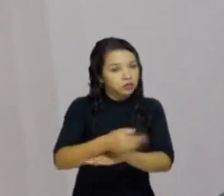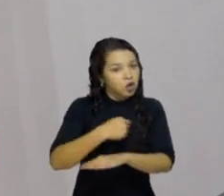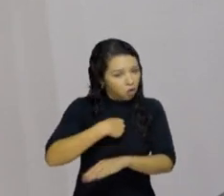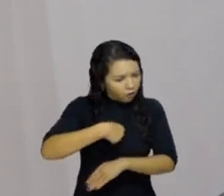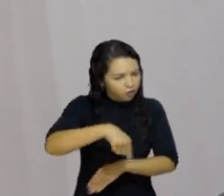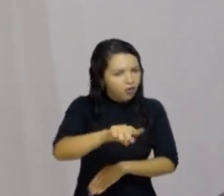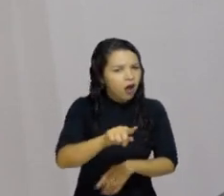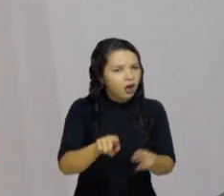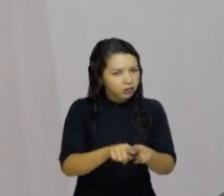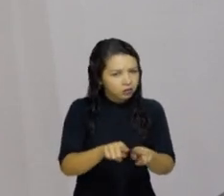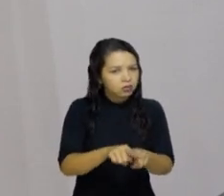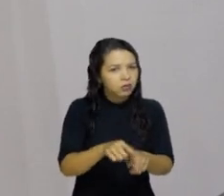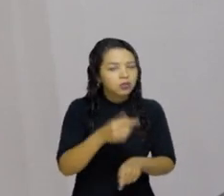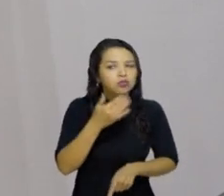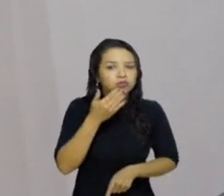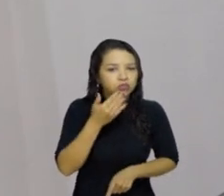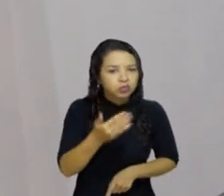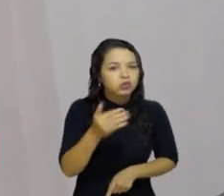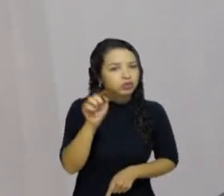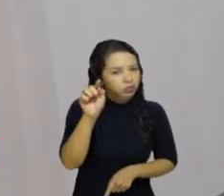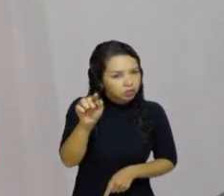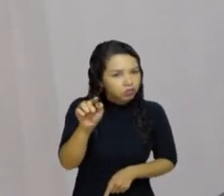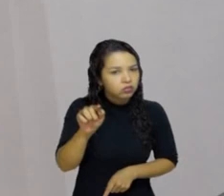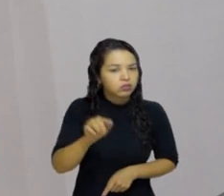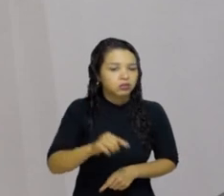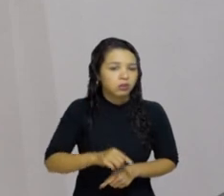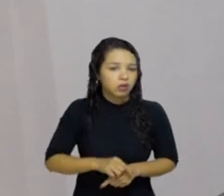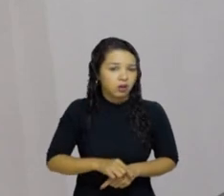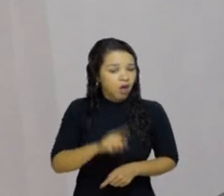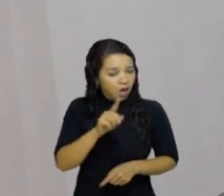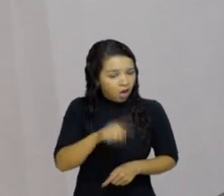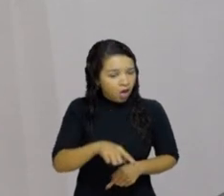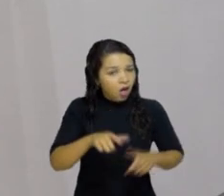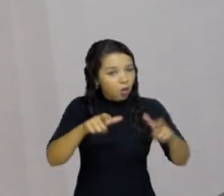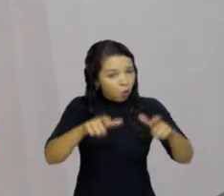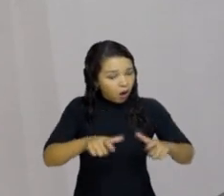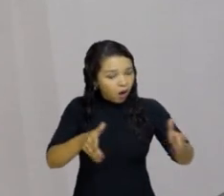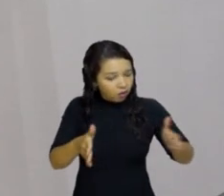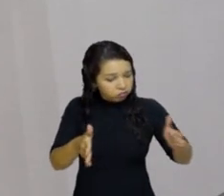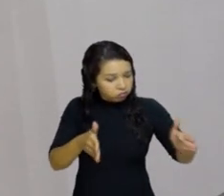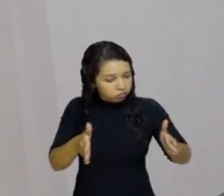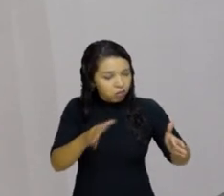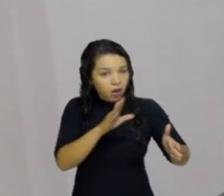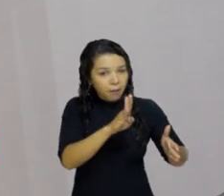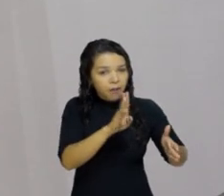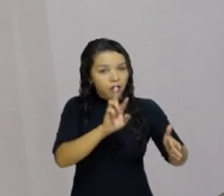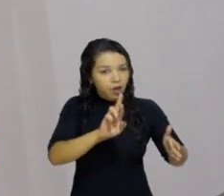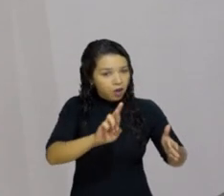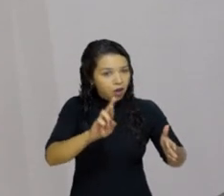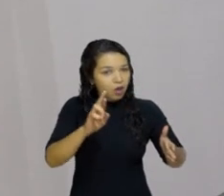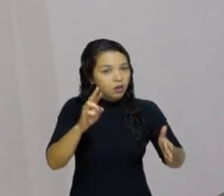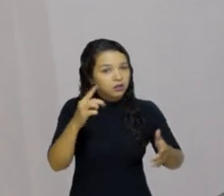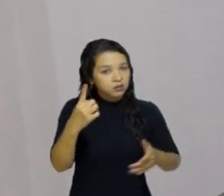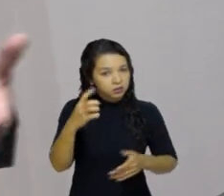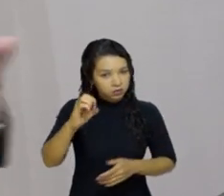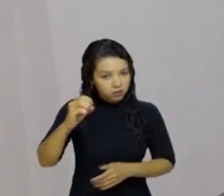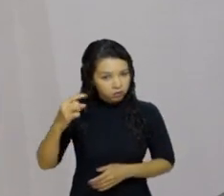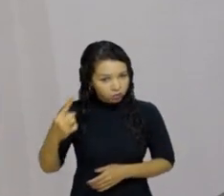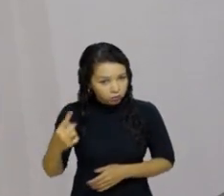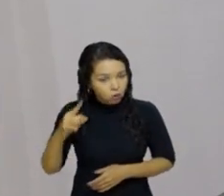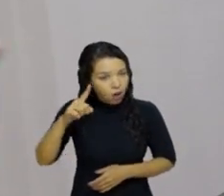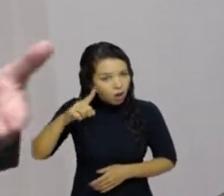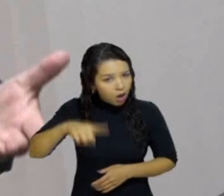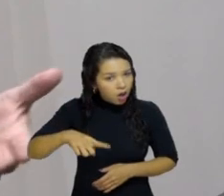o nosso pedido, também por esse trecho importantíssimo da BR-101, Antídio, que é o transporte